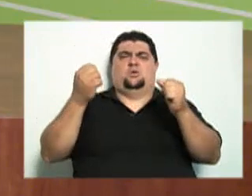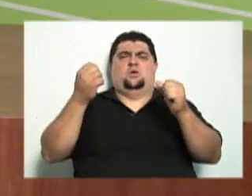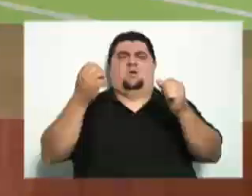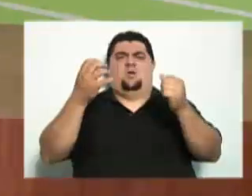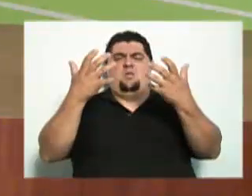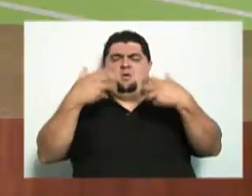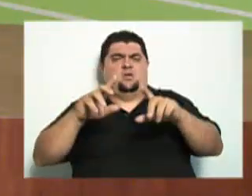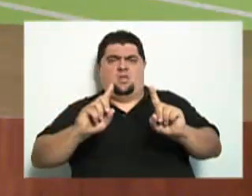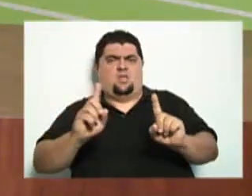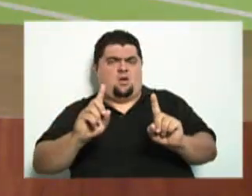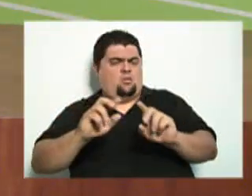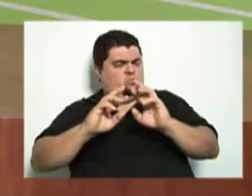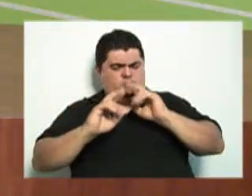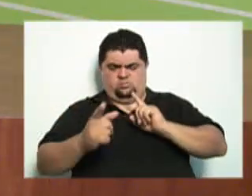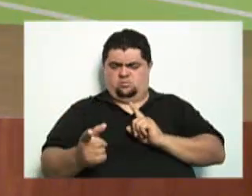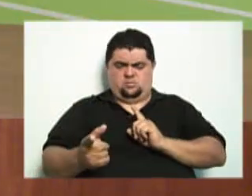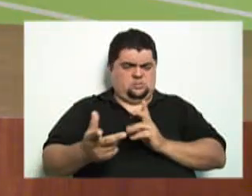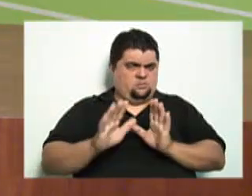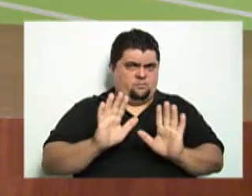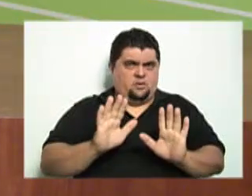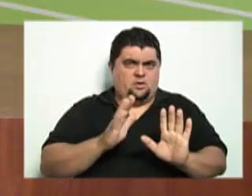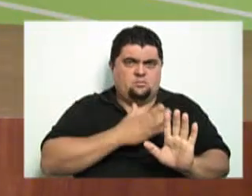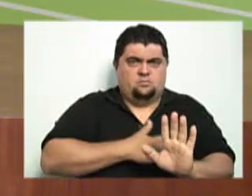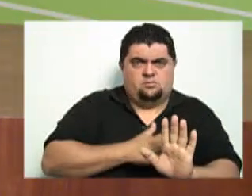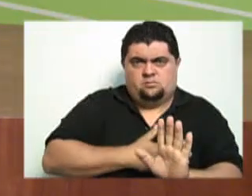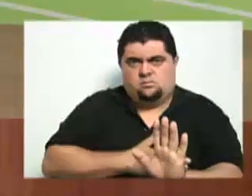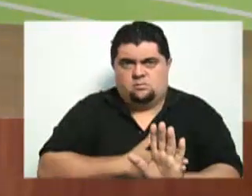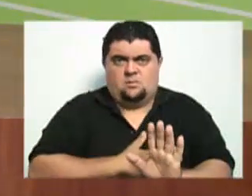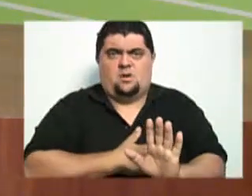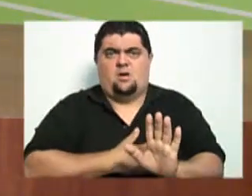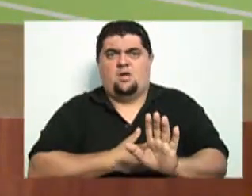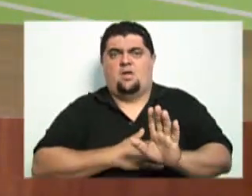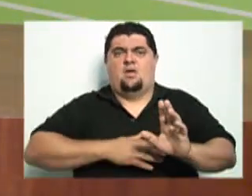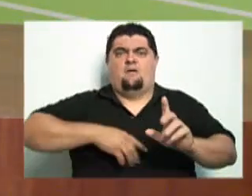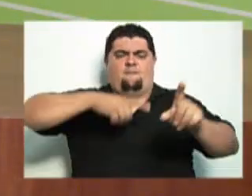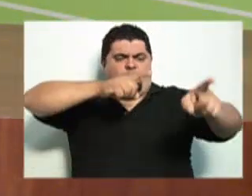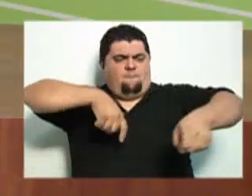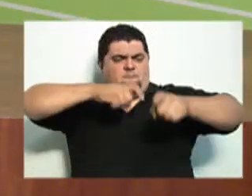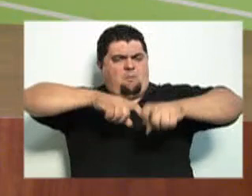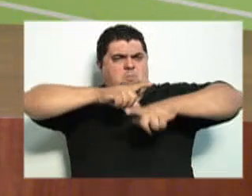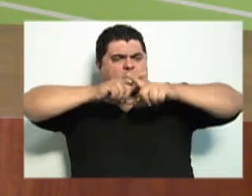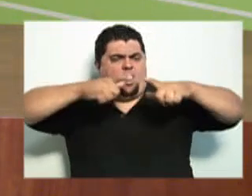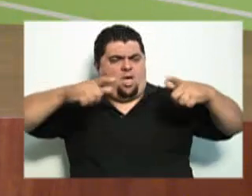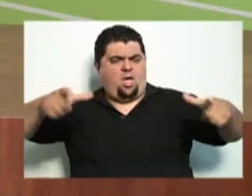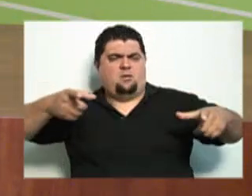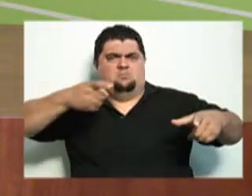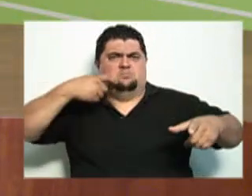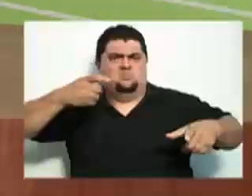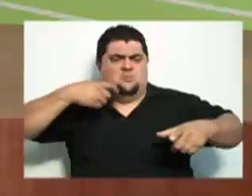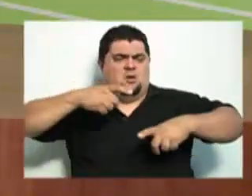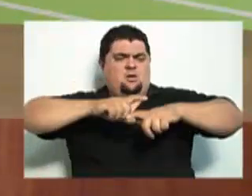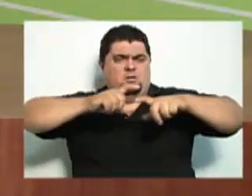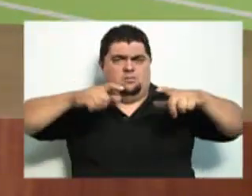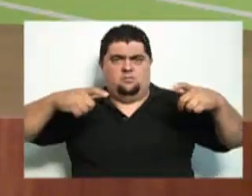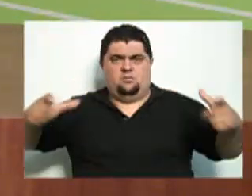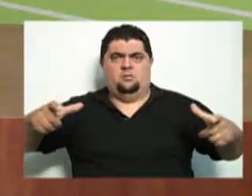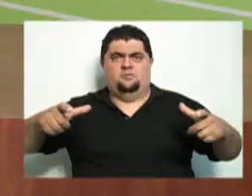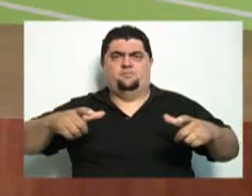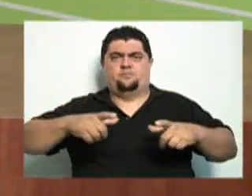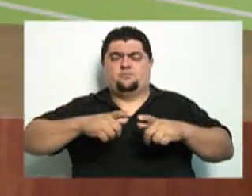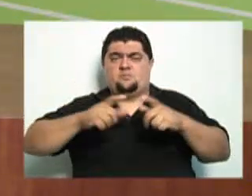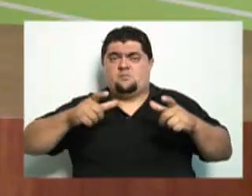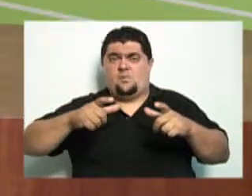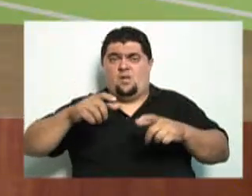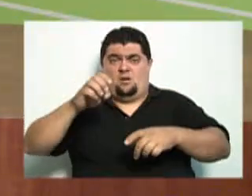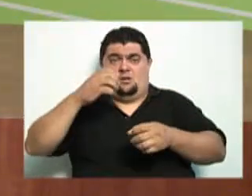atividades econômicas, as grandes fazendas, as grandes produções de peixe, as atividades econômicas que mais crescem em